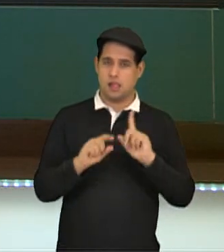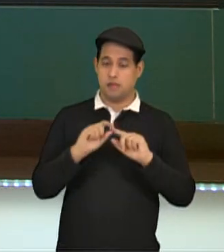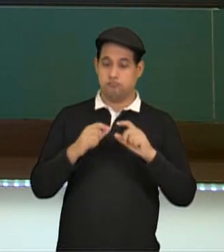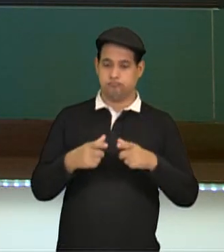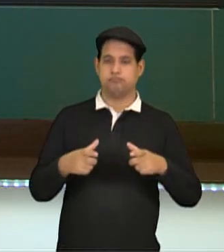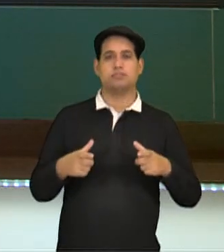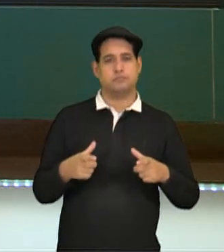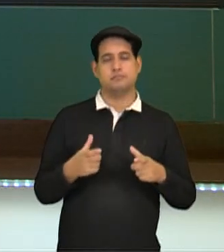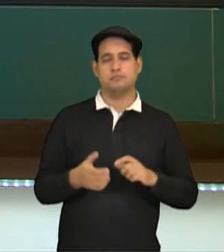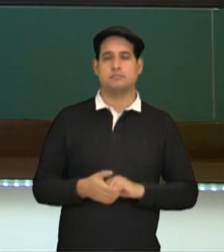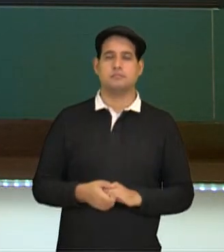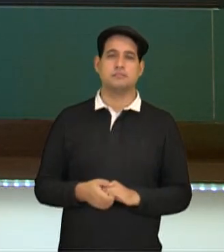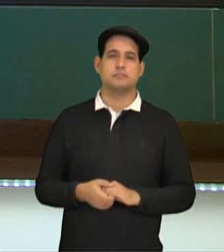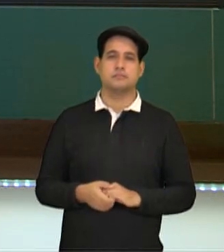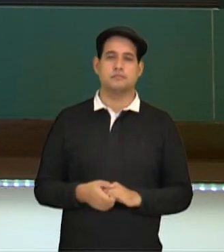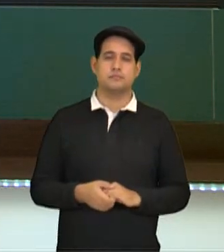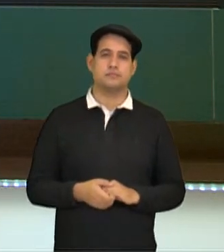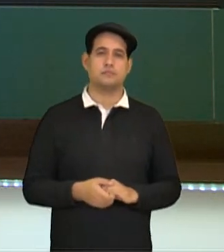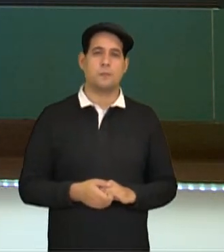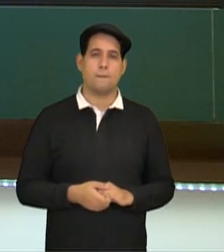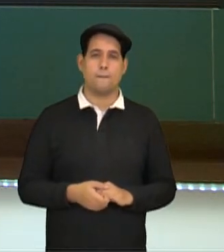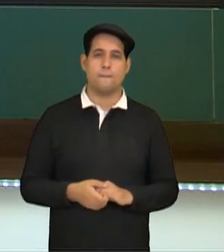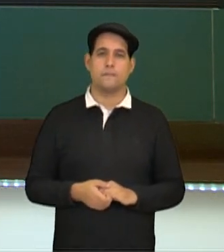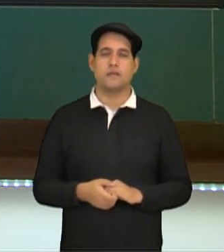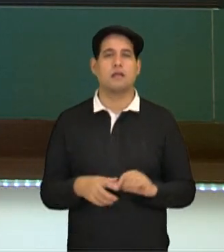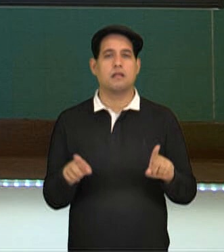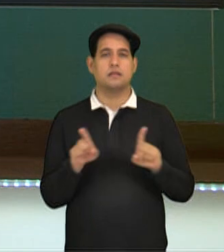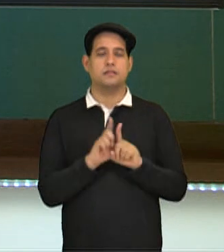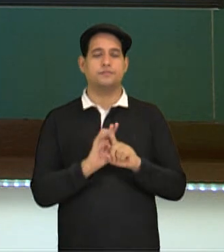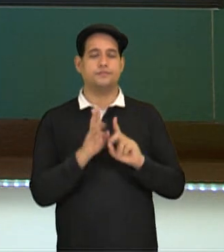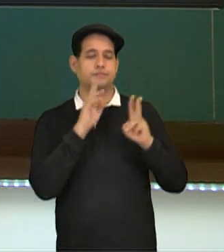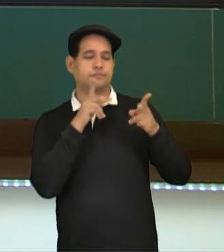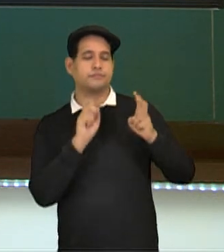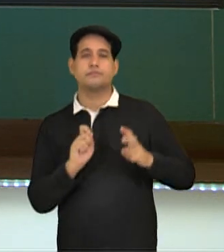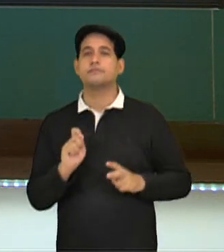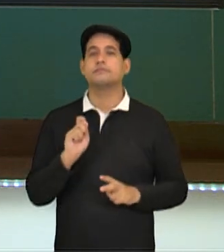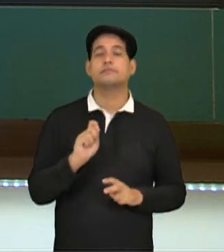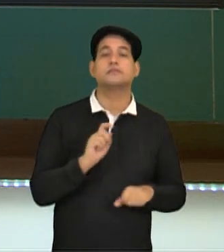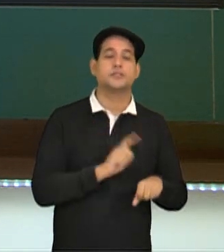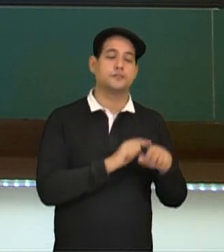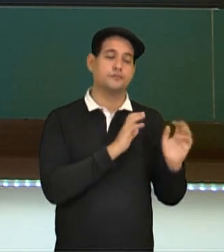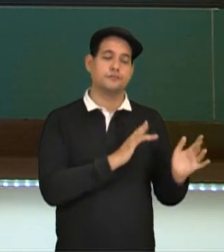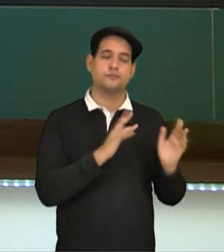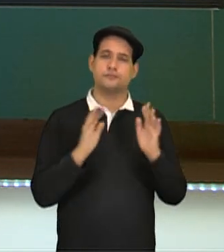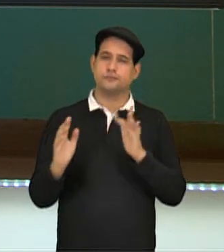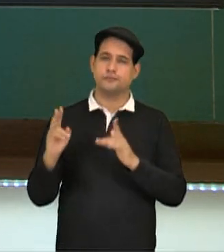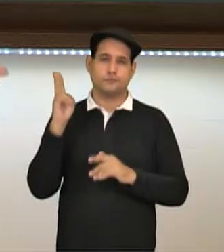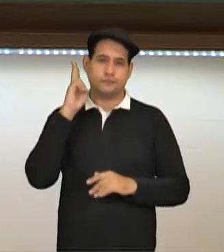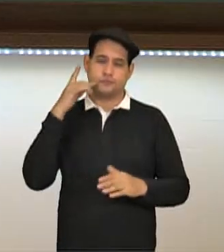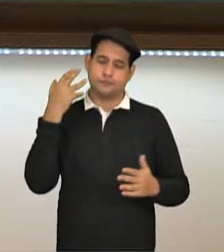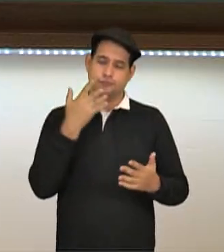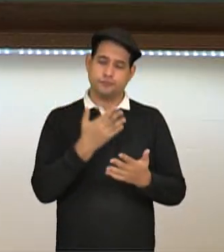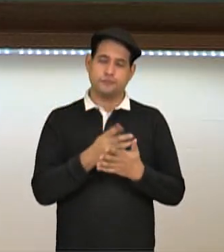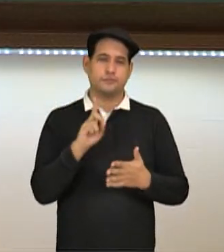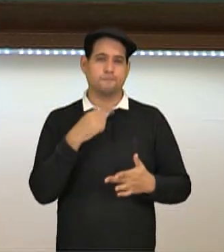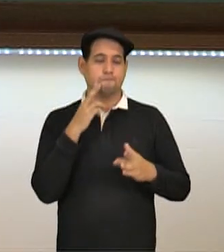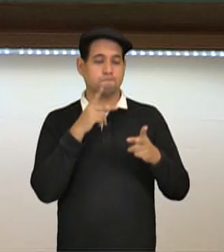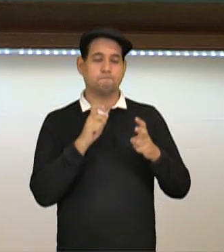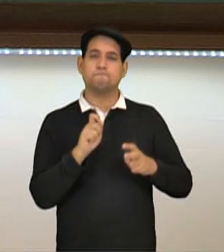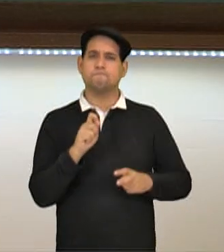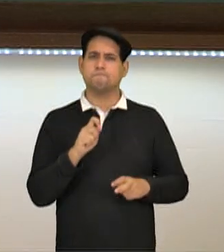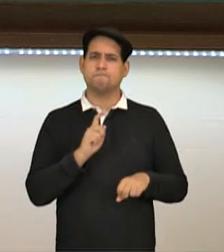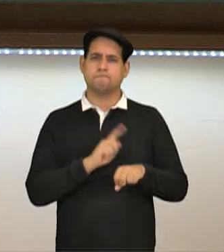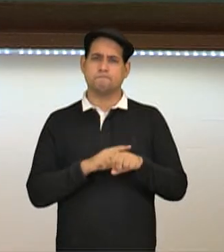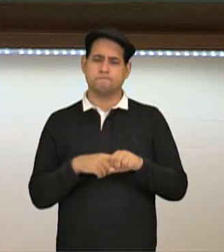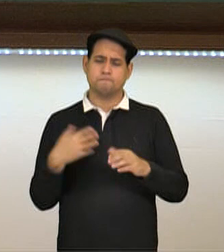ou letras maiores, né, que o normal. Também identificamos a questão do tempo na narrativa, né? Então a gente viu que o